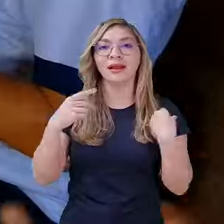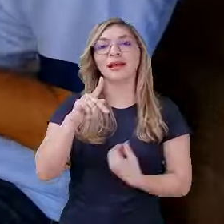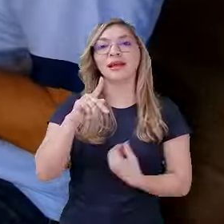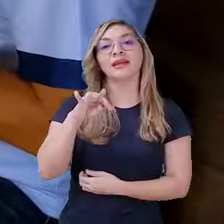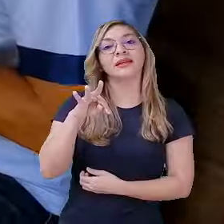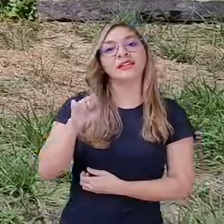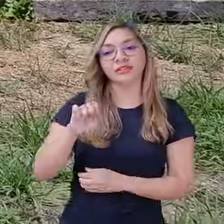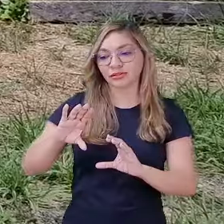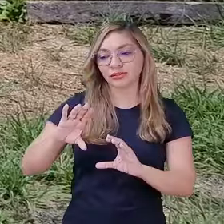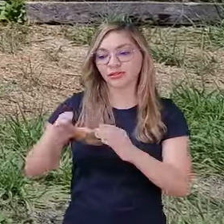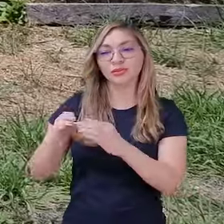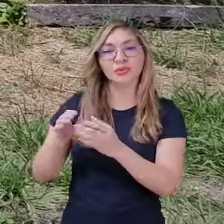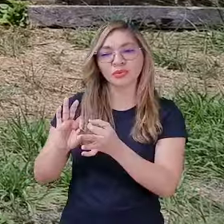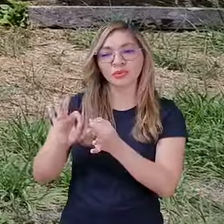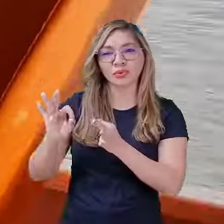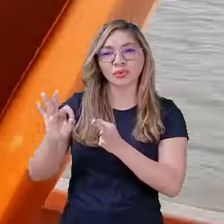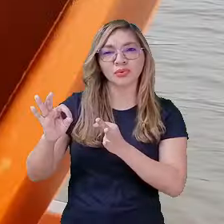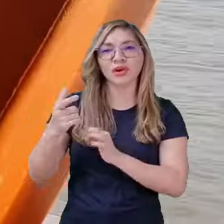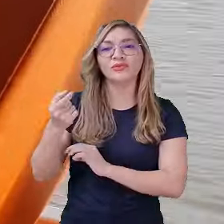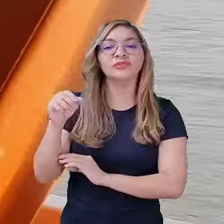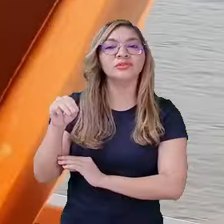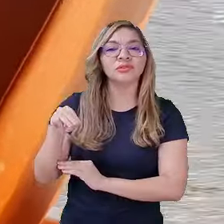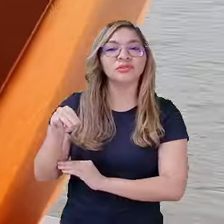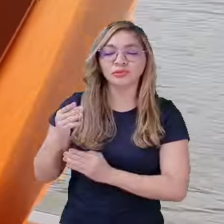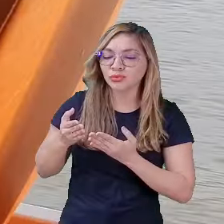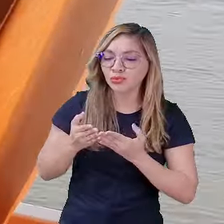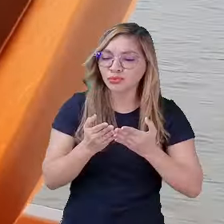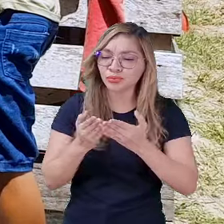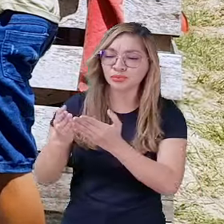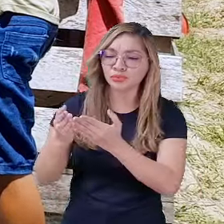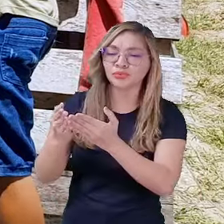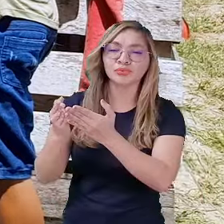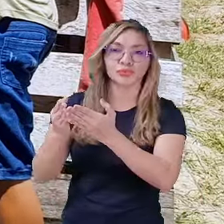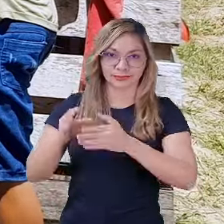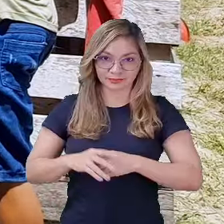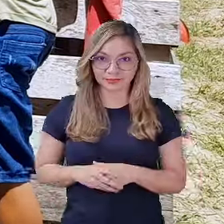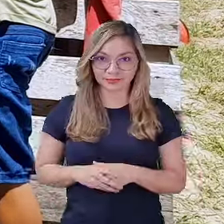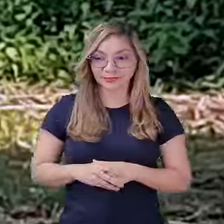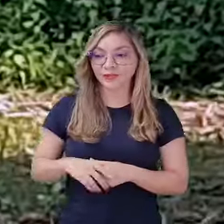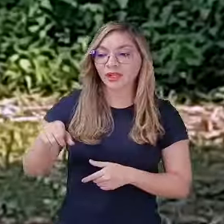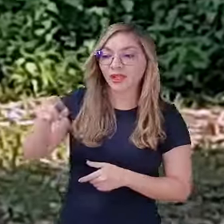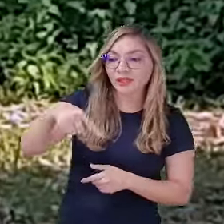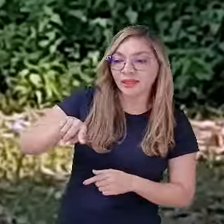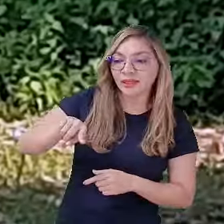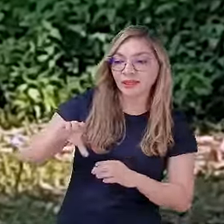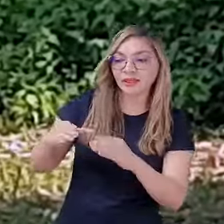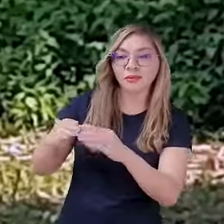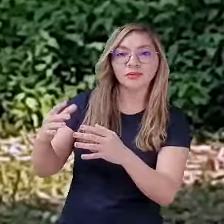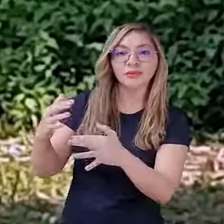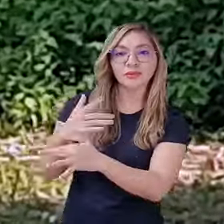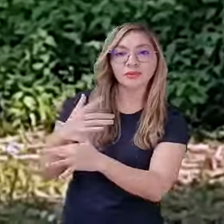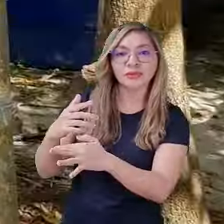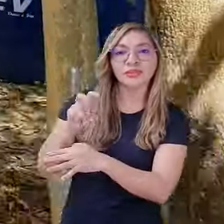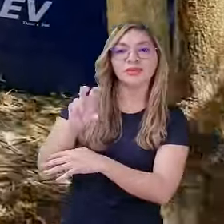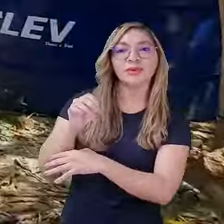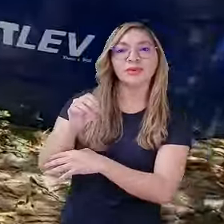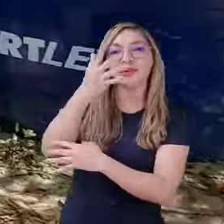Junco, distante 20 minutos via marítima da Vila Progresso. O pequeno povoado abriga cerca de 50